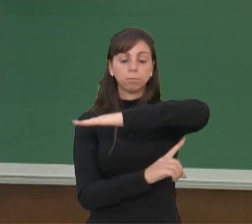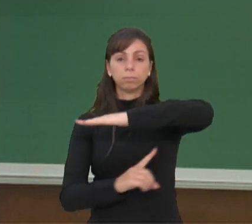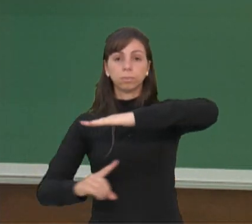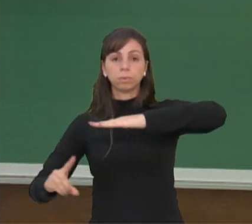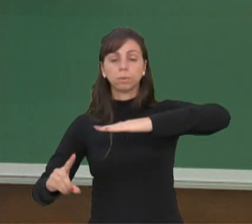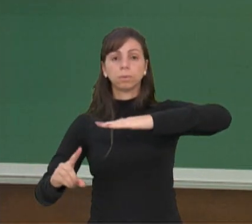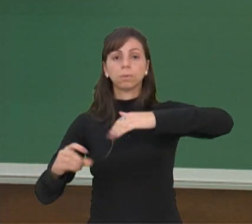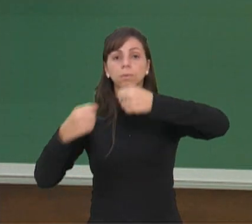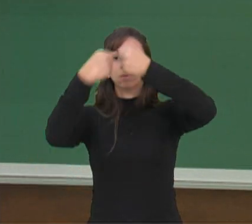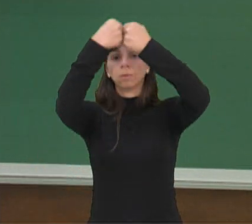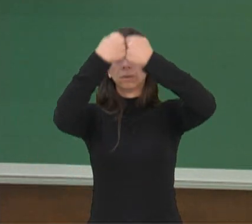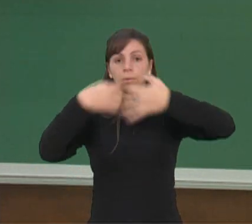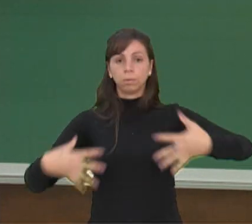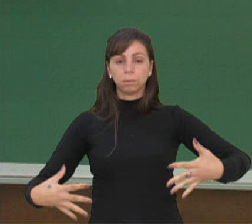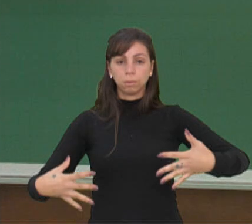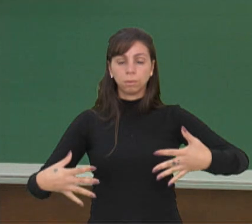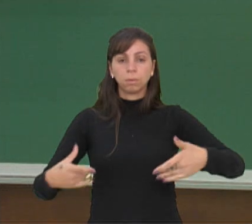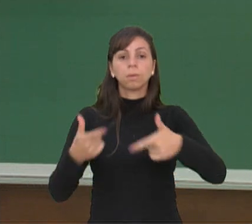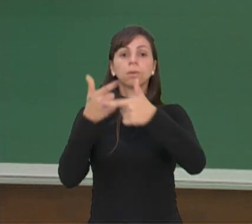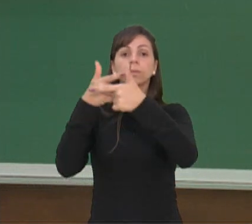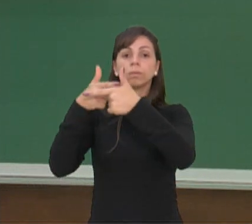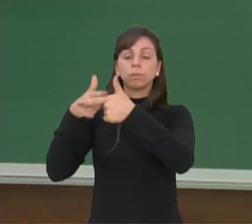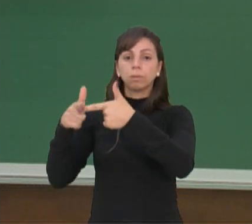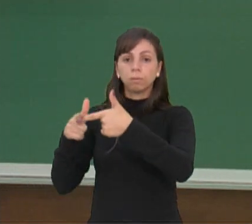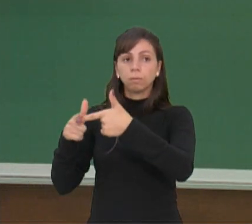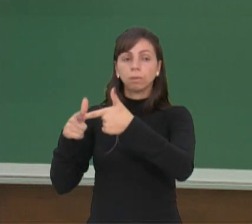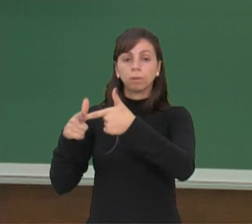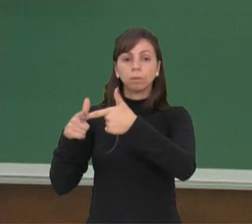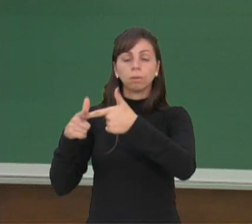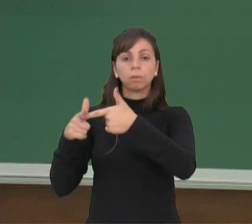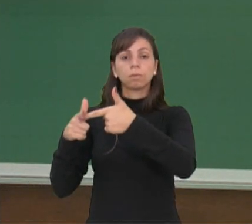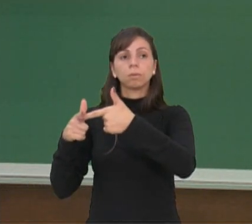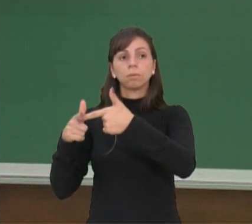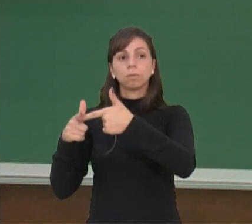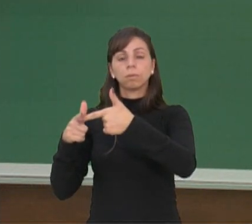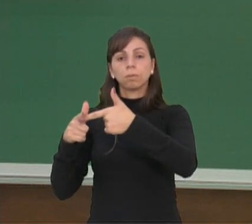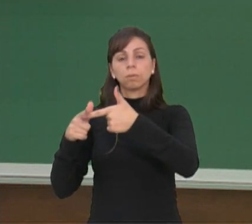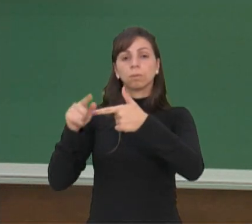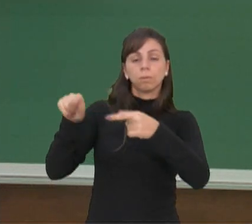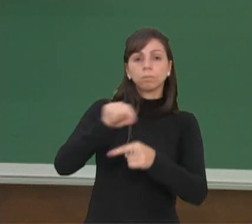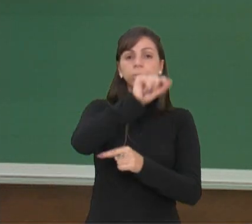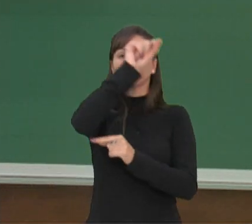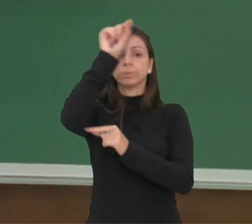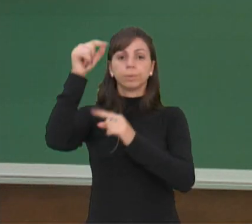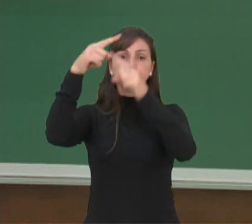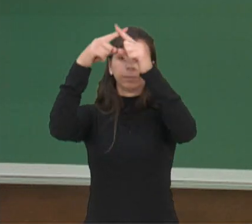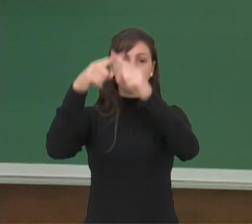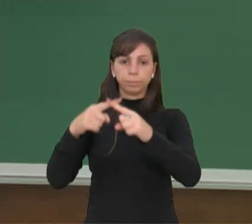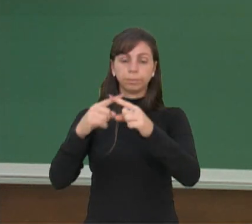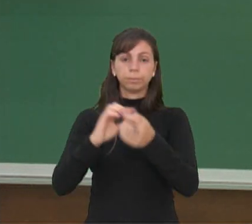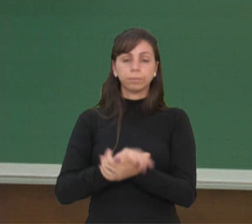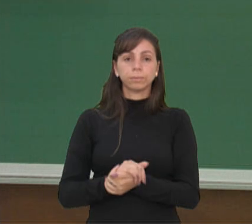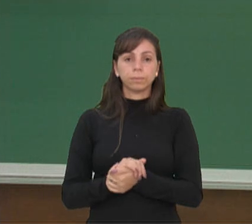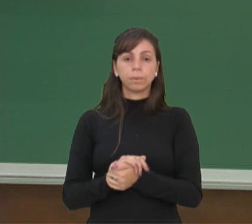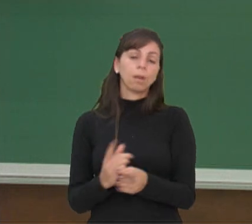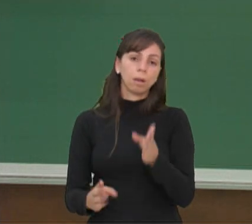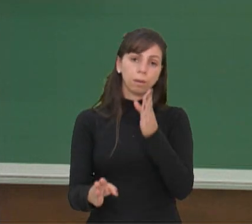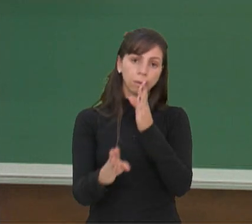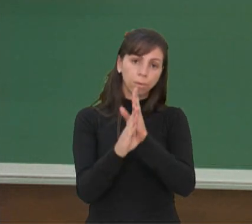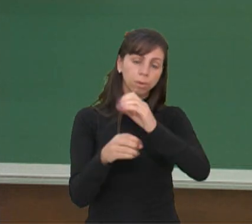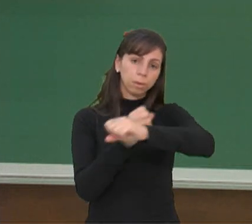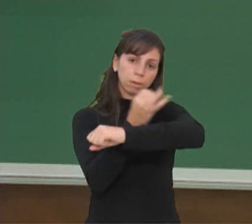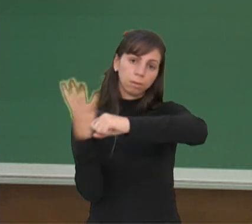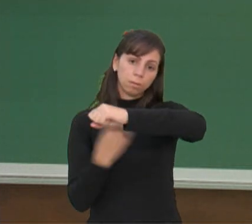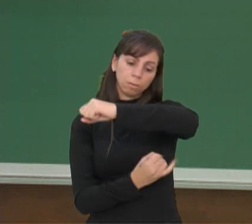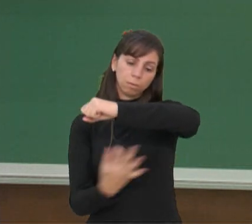o MMC, divide pelo que você tinha aqui embaixo, multiplica pelo que você tinha aqui em cima e você tem as frações com que você